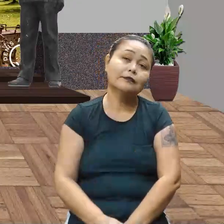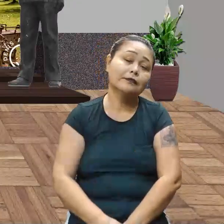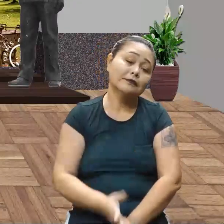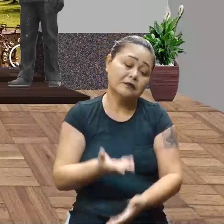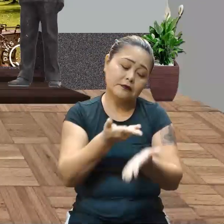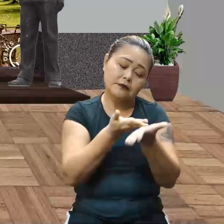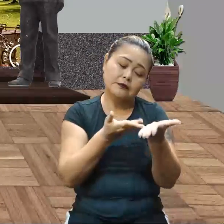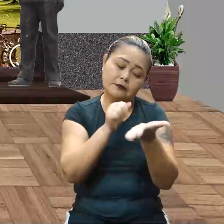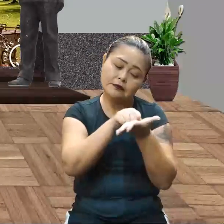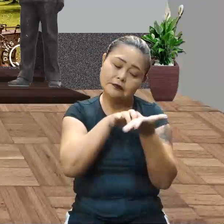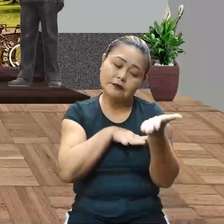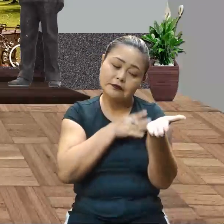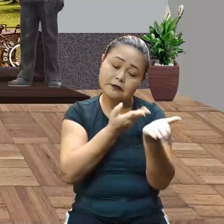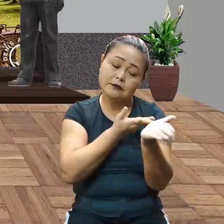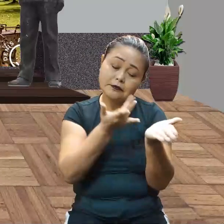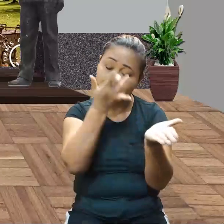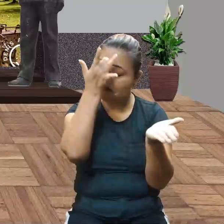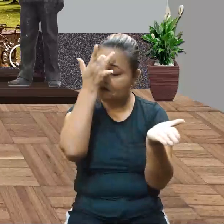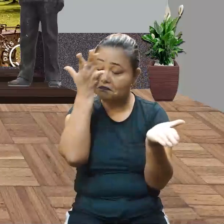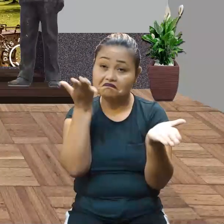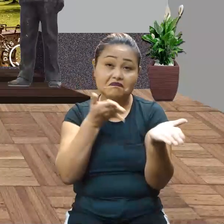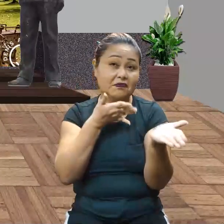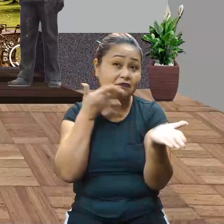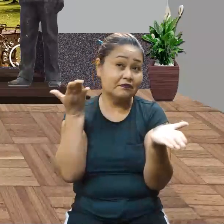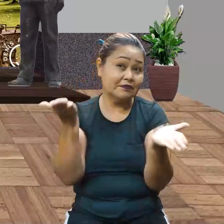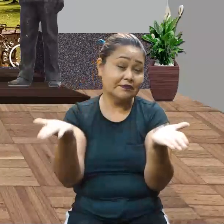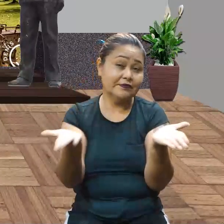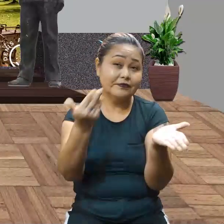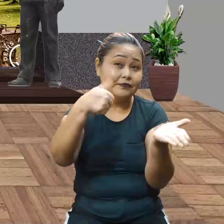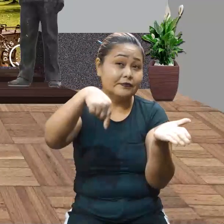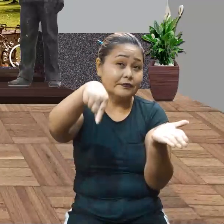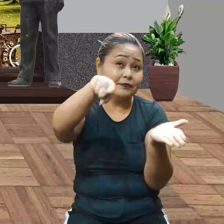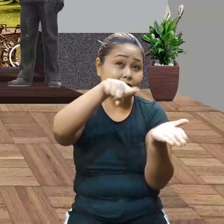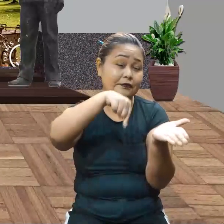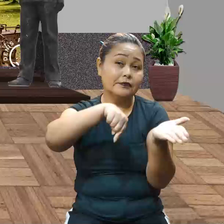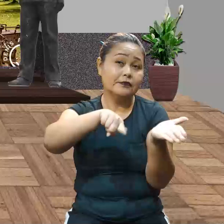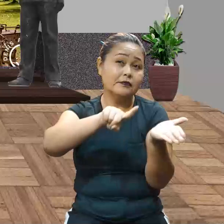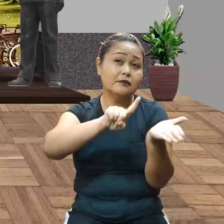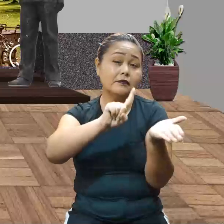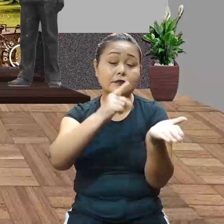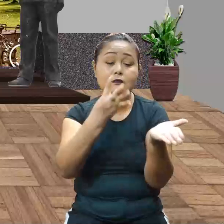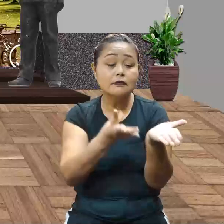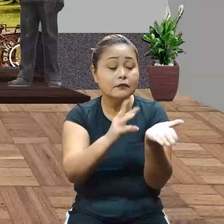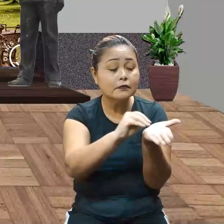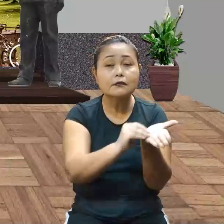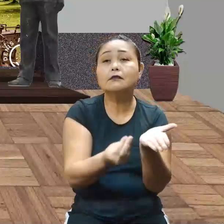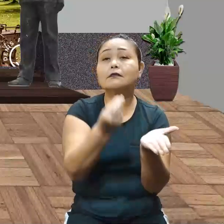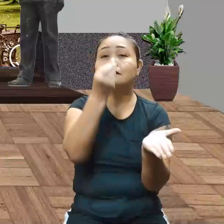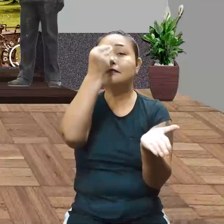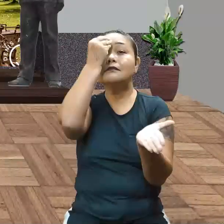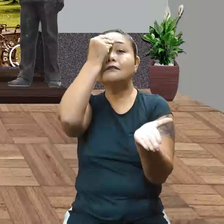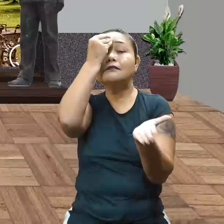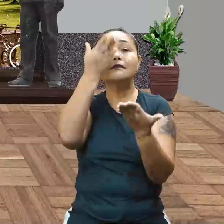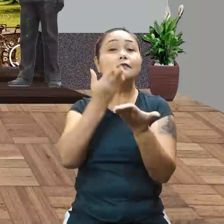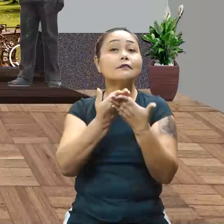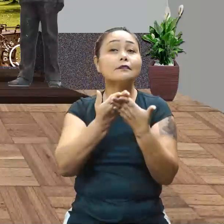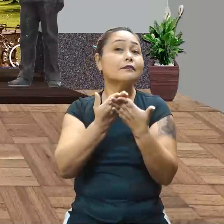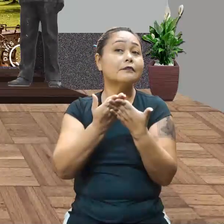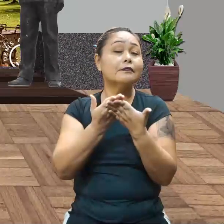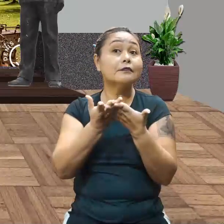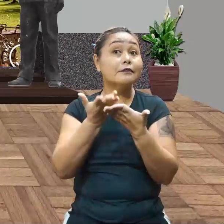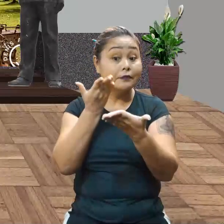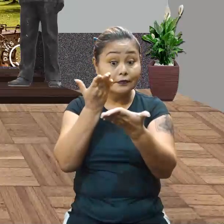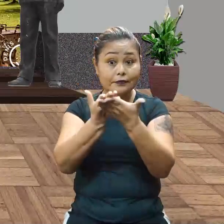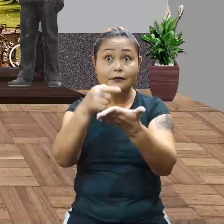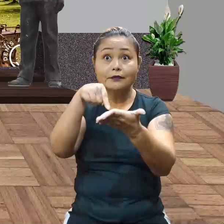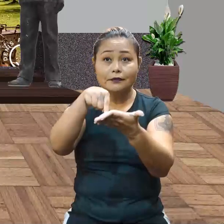Eu coloquei uma atividade para vocês bem fácil, para vocês só fixarem um pouco sobre essa aula. Essa